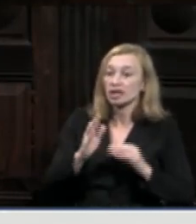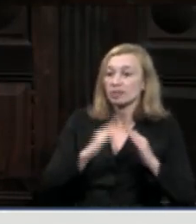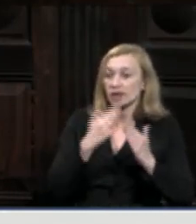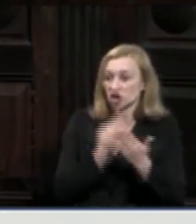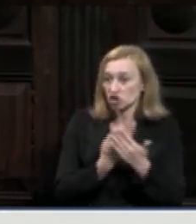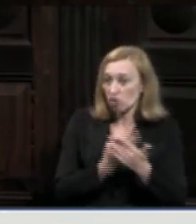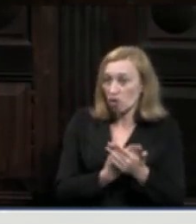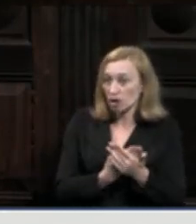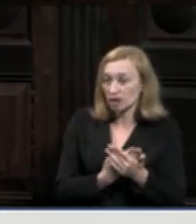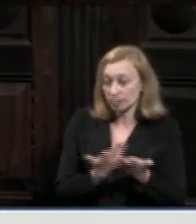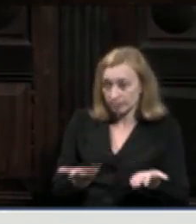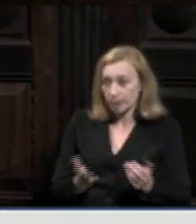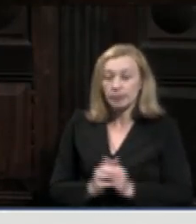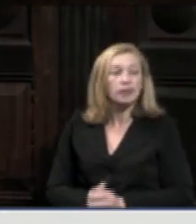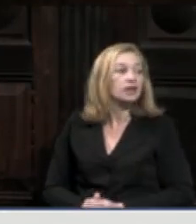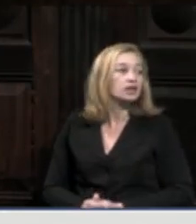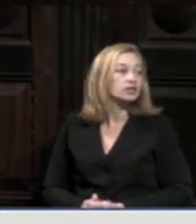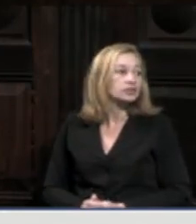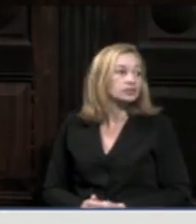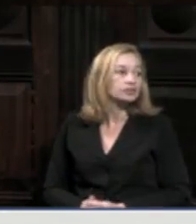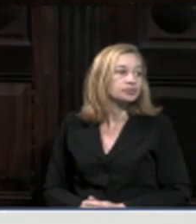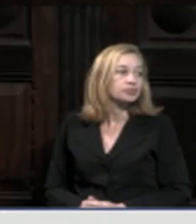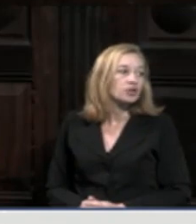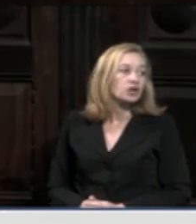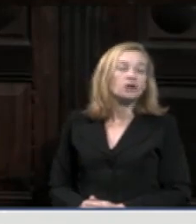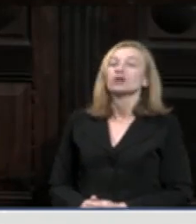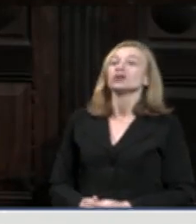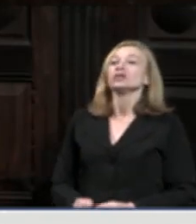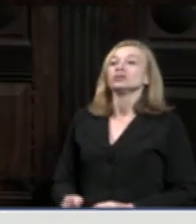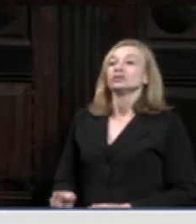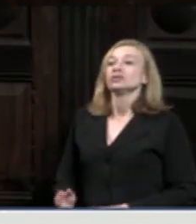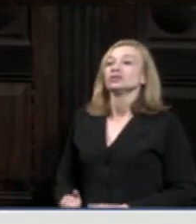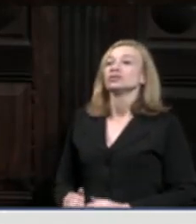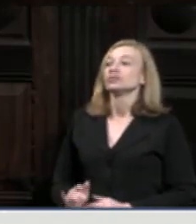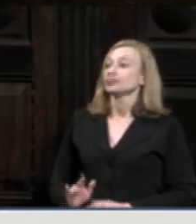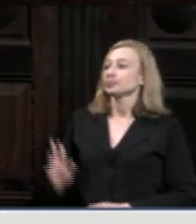No caso do ensino superior,